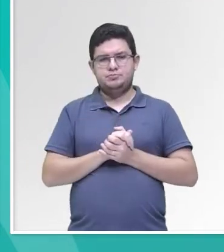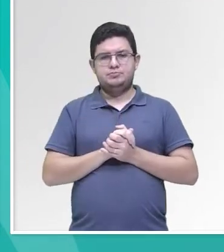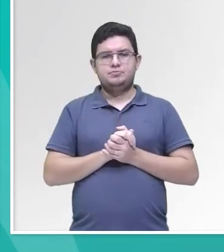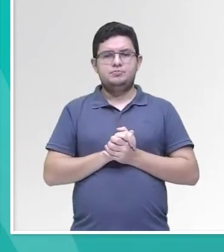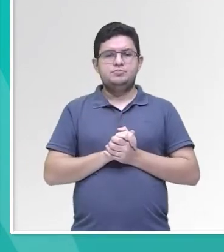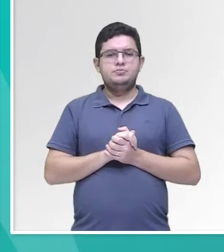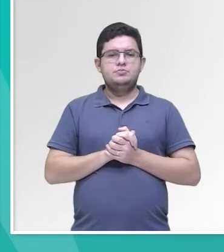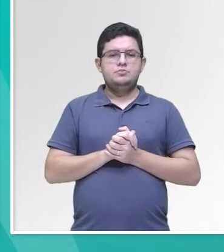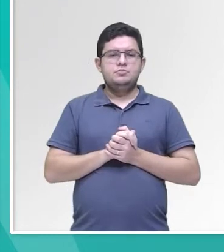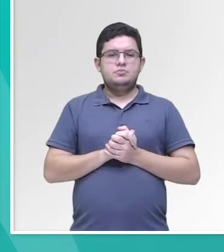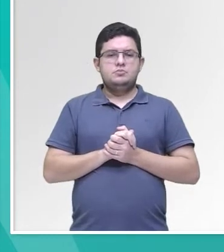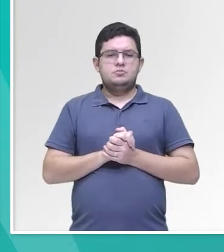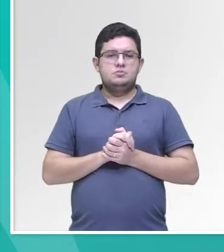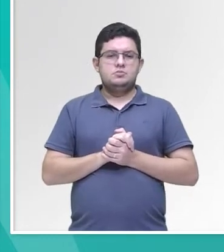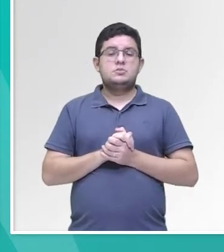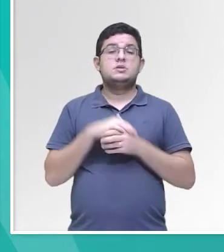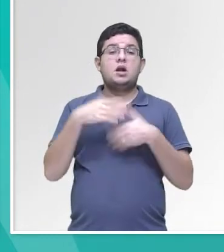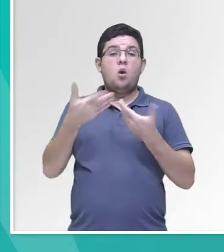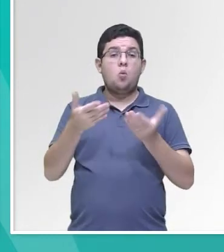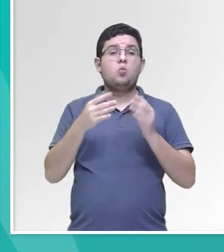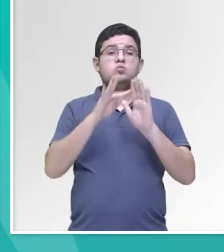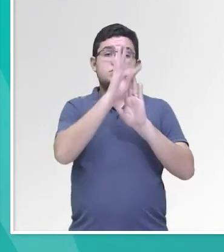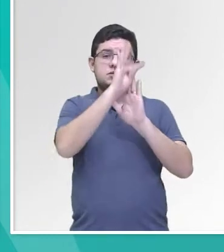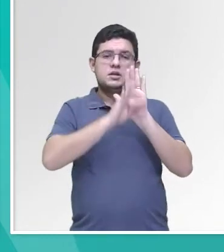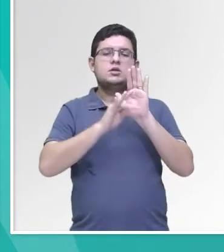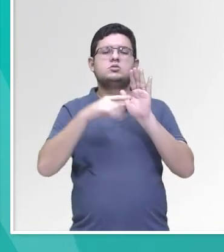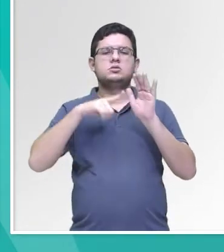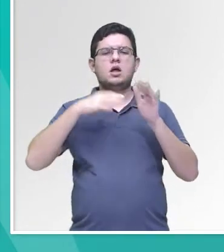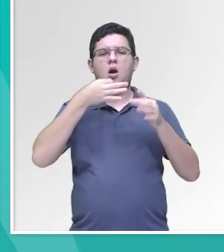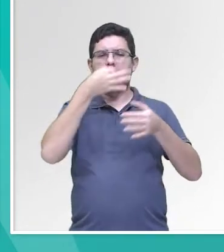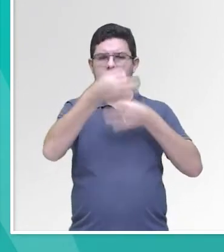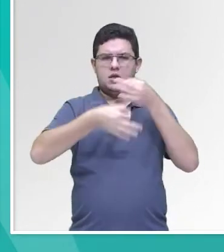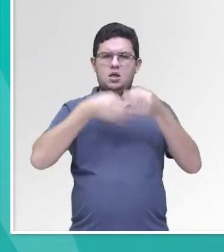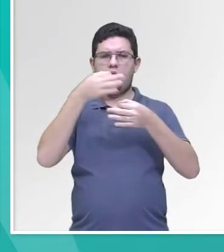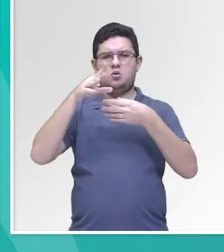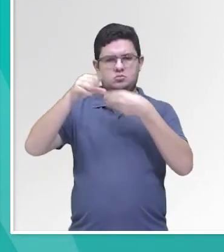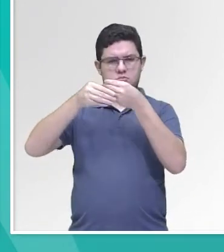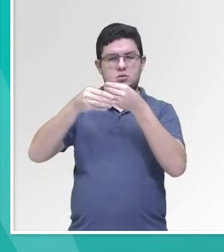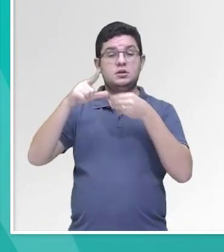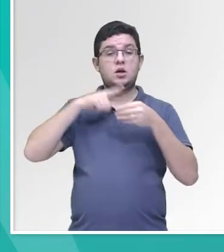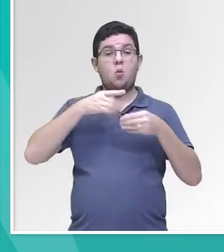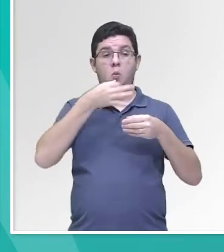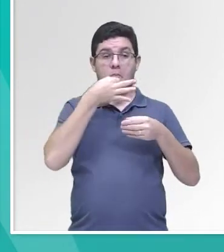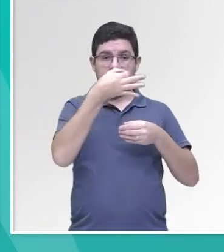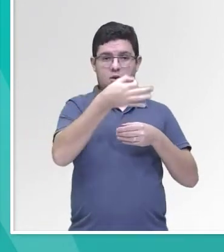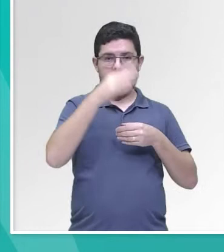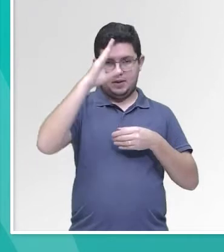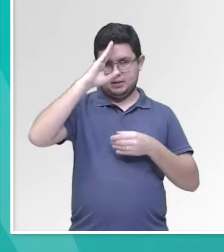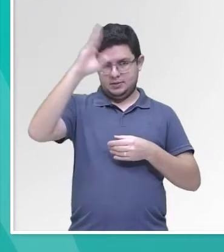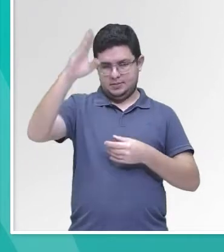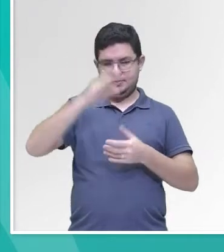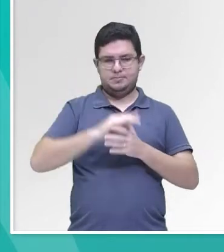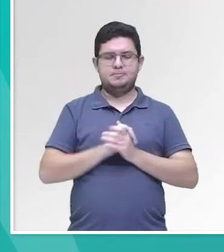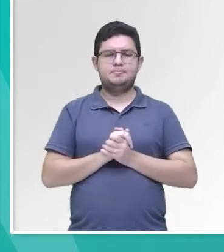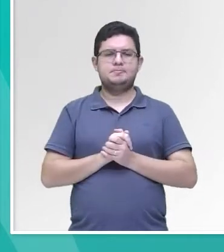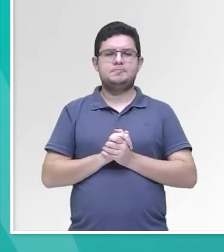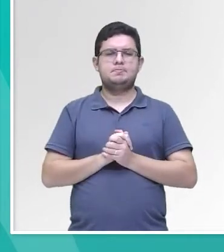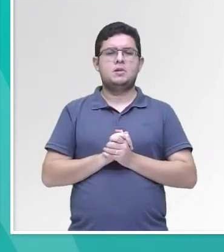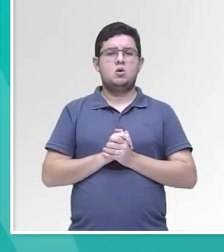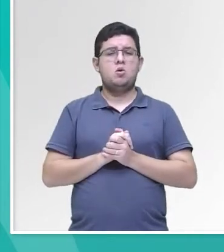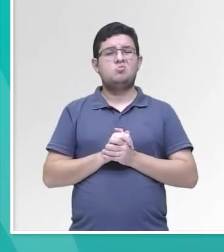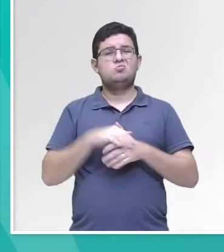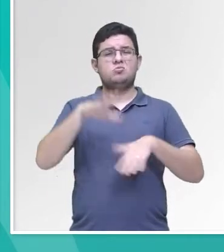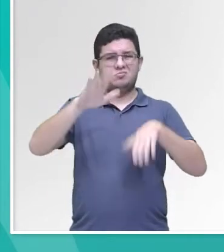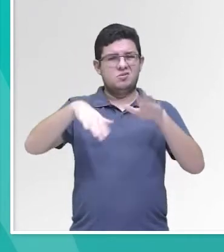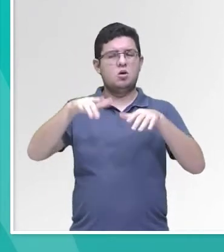Então, o texto dissertativo argumentativo vai se organizar também em torno de uma opinião. Há outros lugares que vão chamar